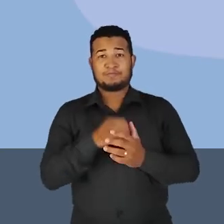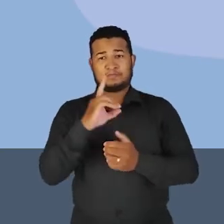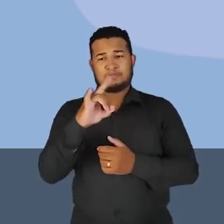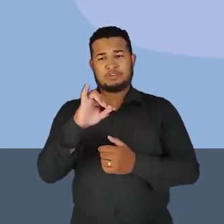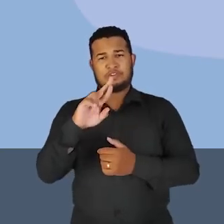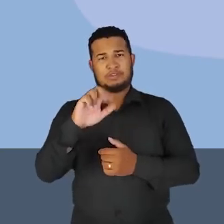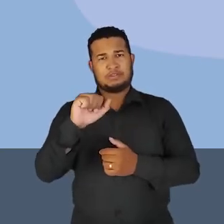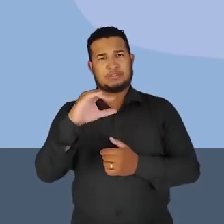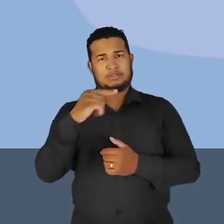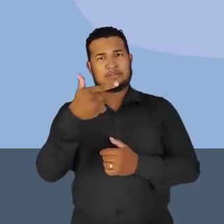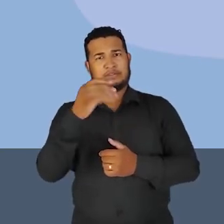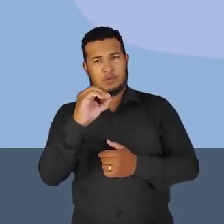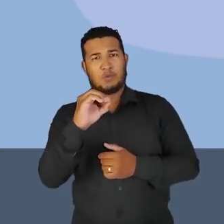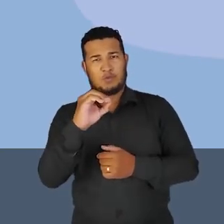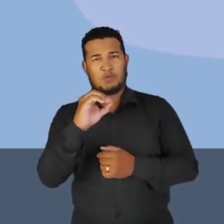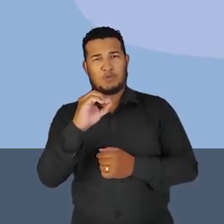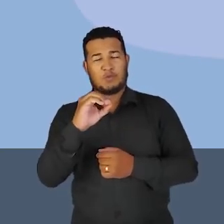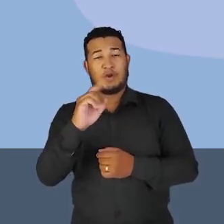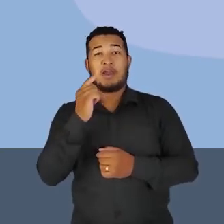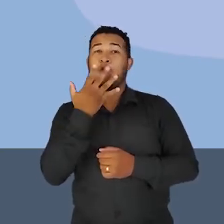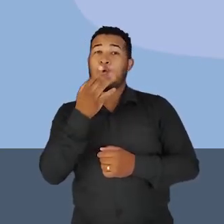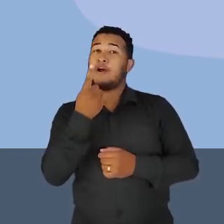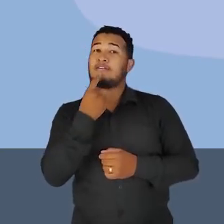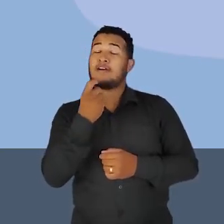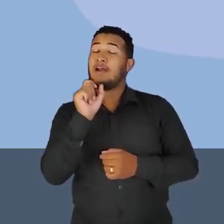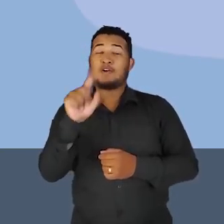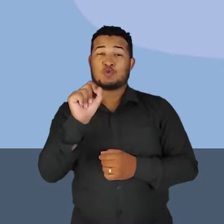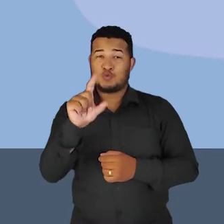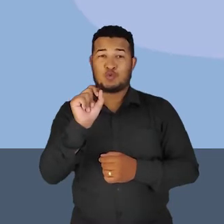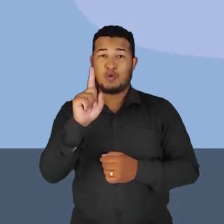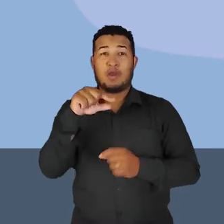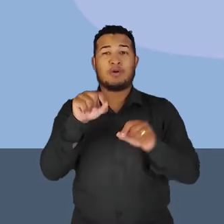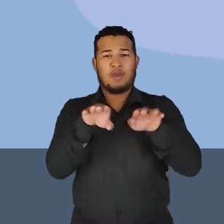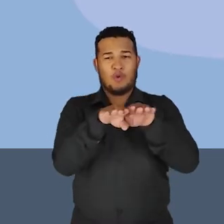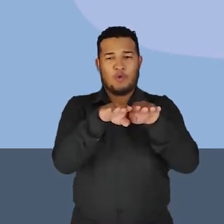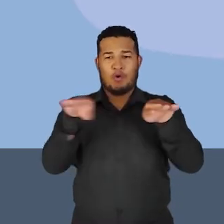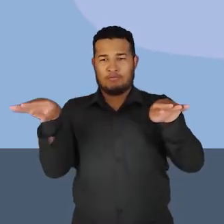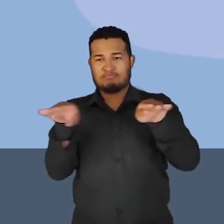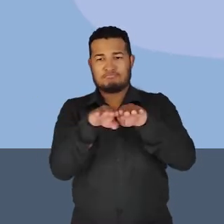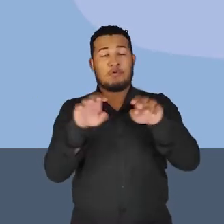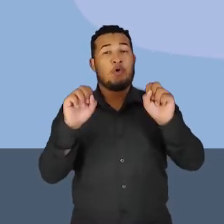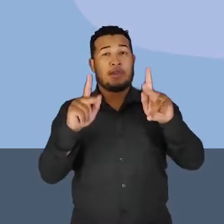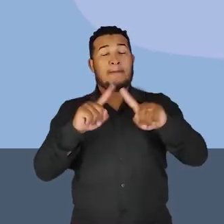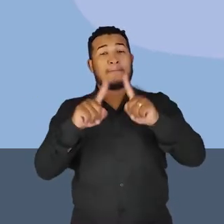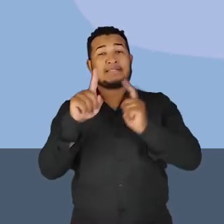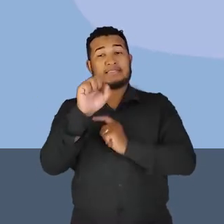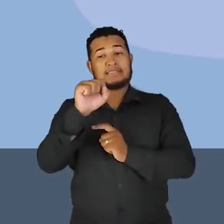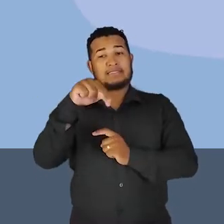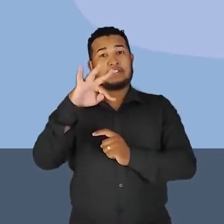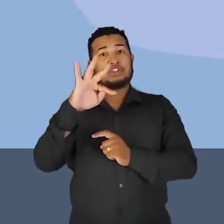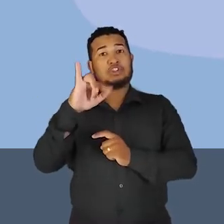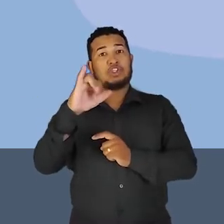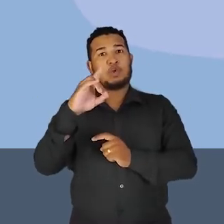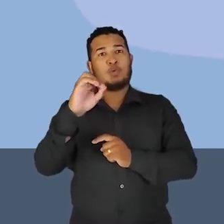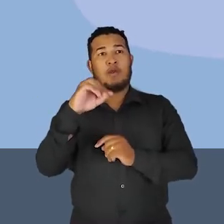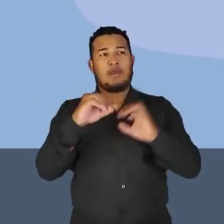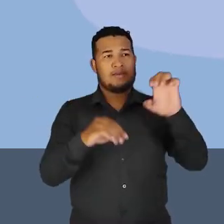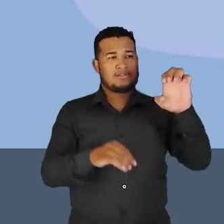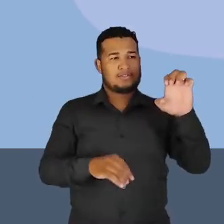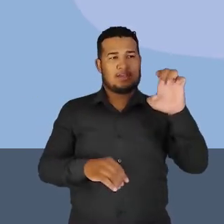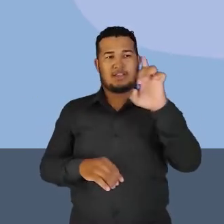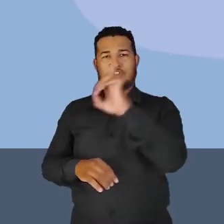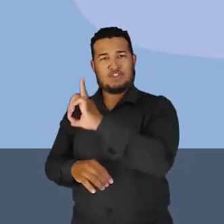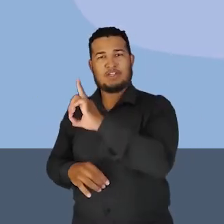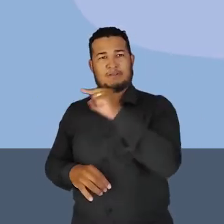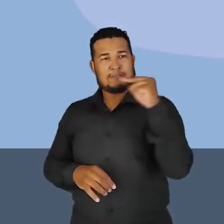direção deste vetor que está em azul é horizontal, mas o sentido dele é da esquerda para a direita.